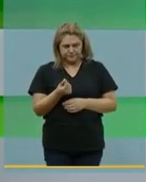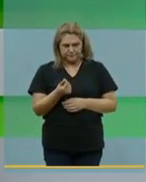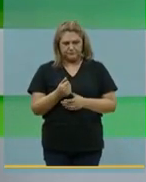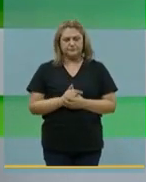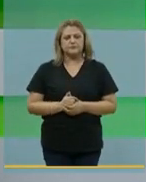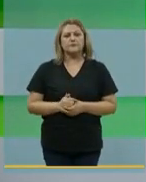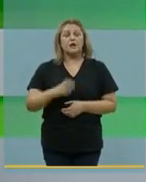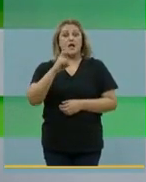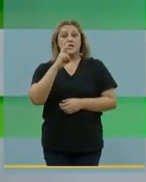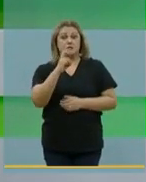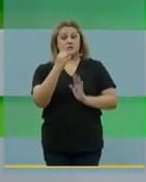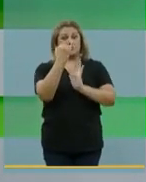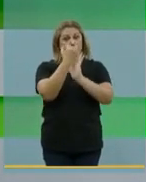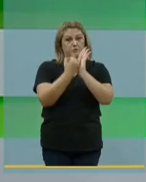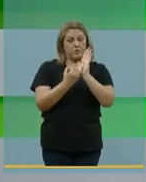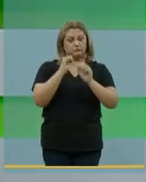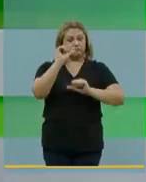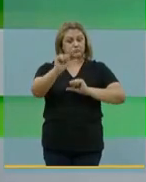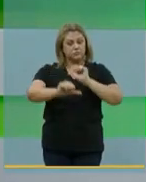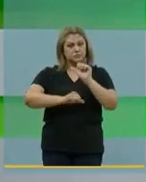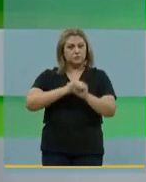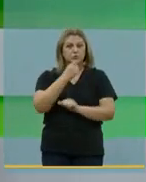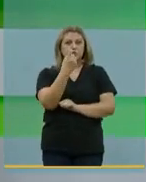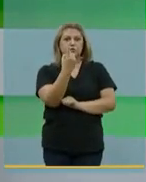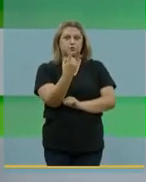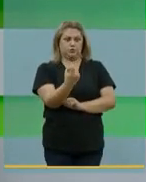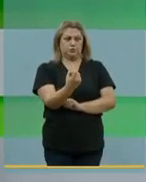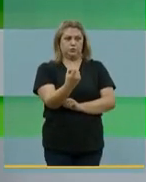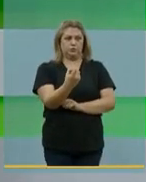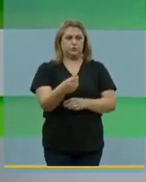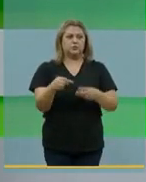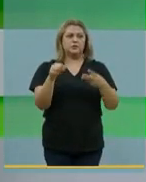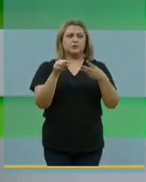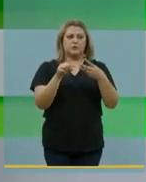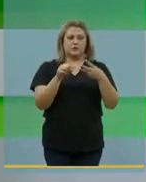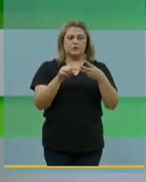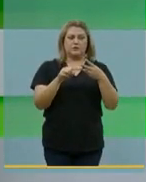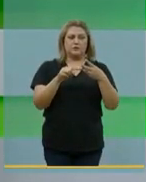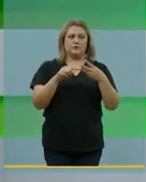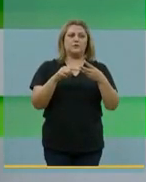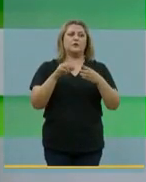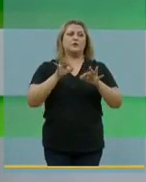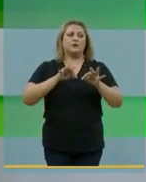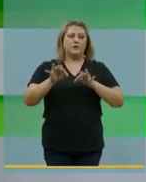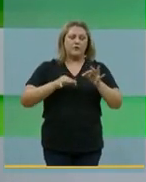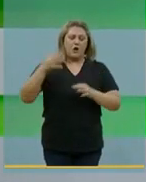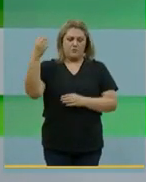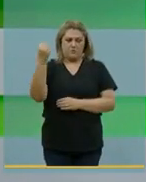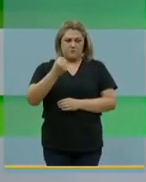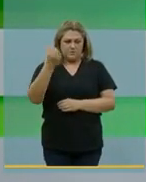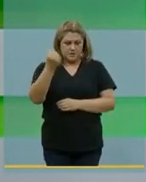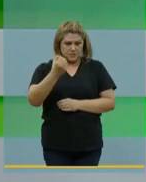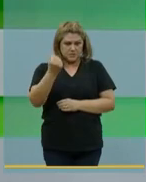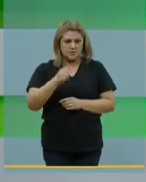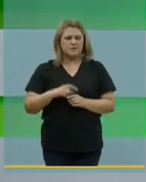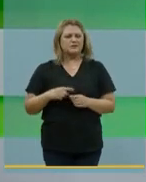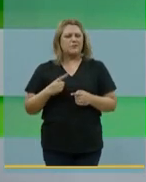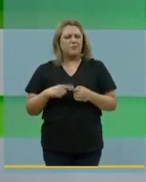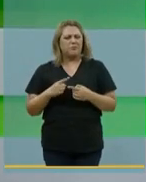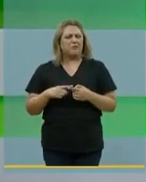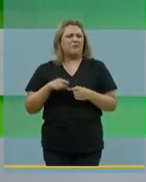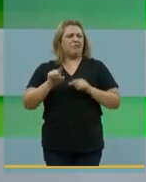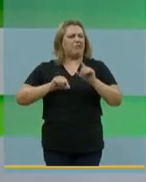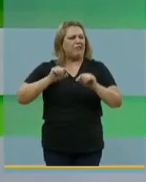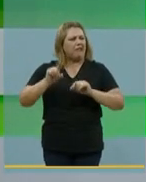só simplificar o modelo tributário reforma da previdência para acabar com privilégios que existem hoje no brasil